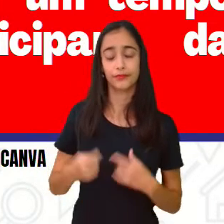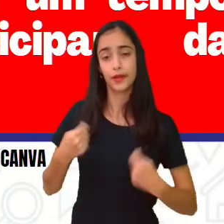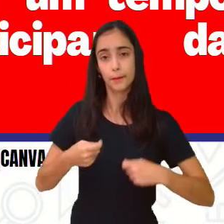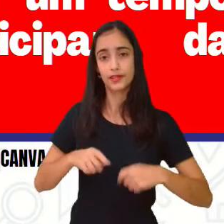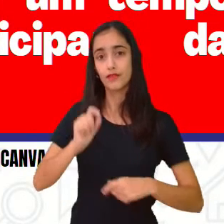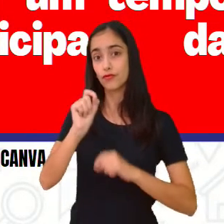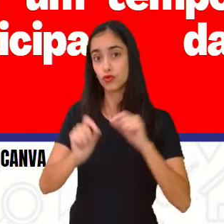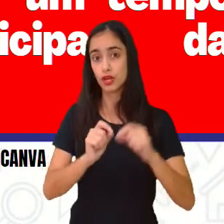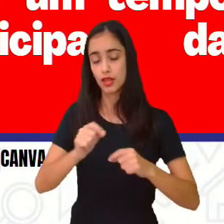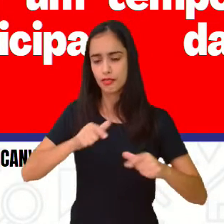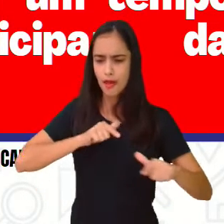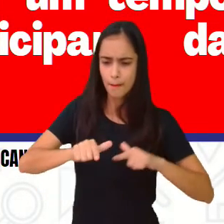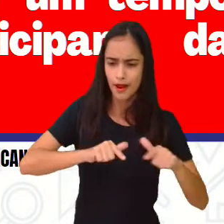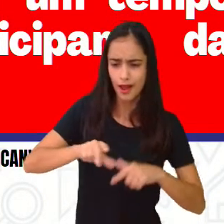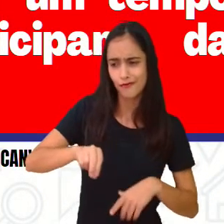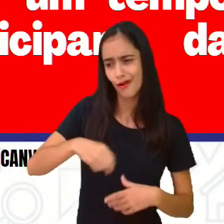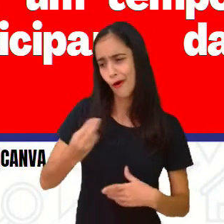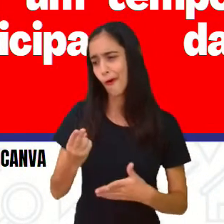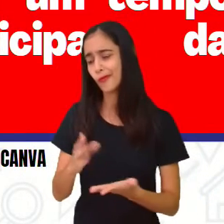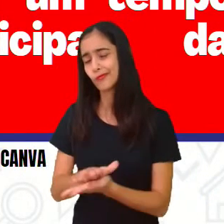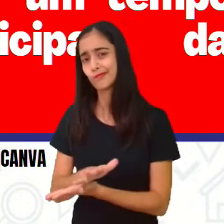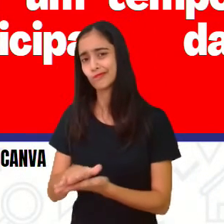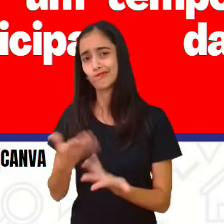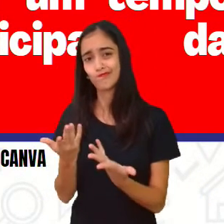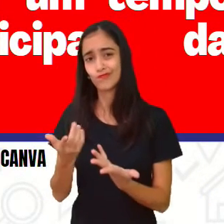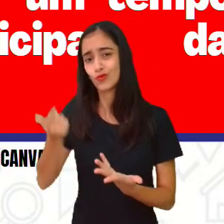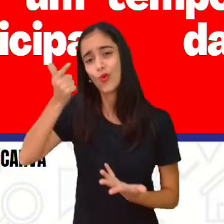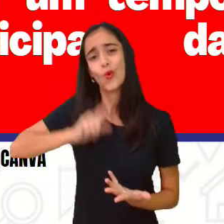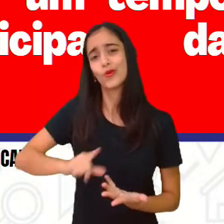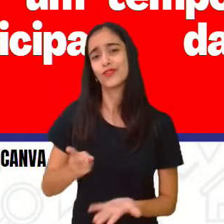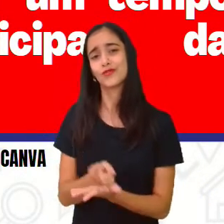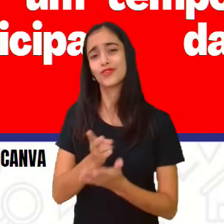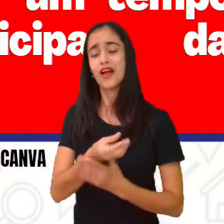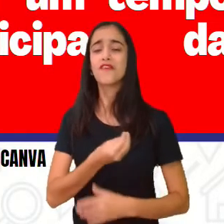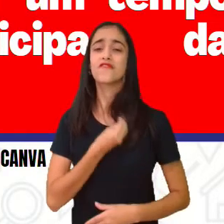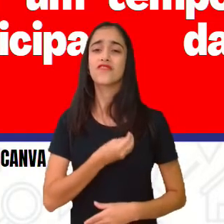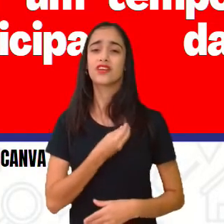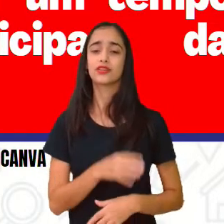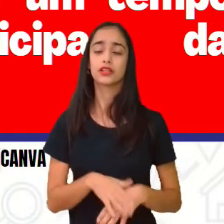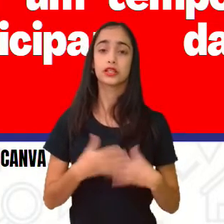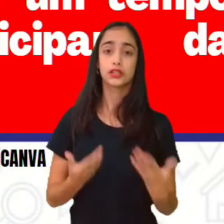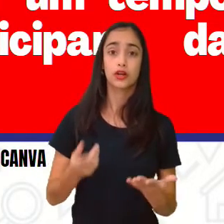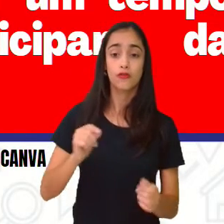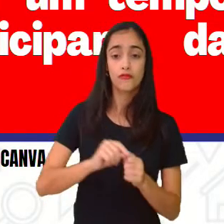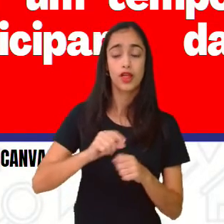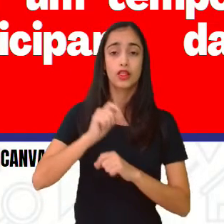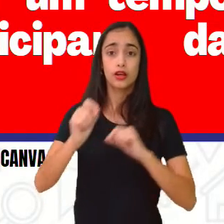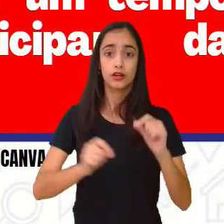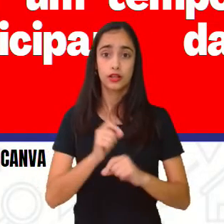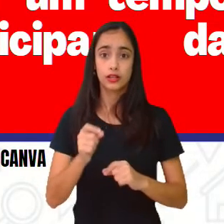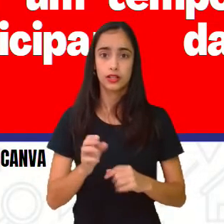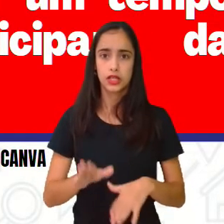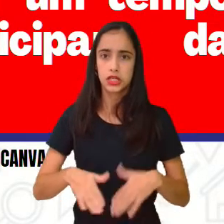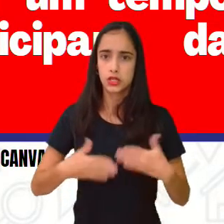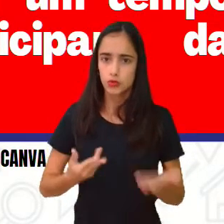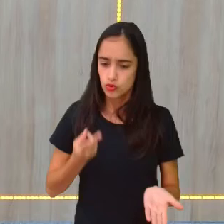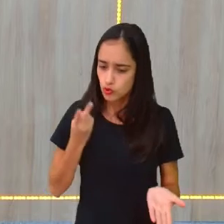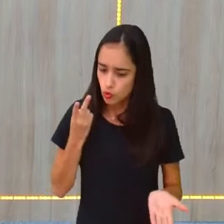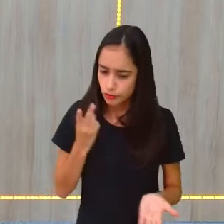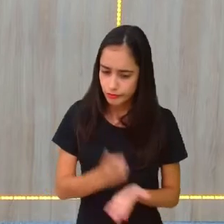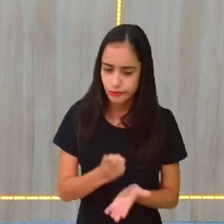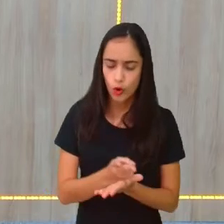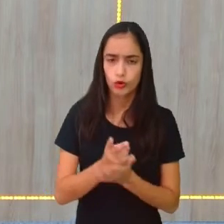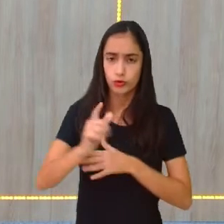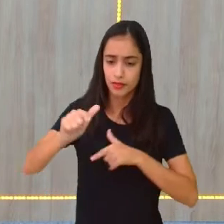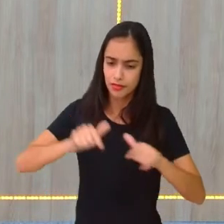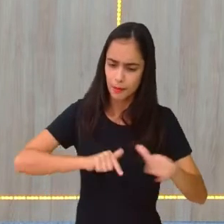se sustentava. Aí o que é que Péricles fez? Não, vamos incluir essa parcela. Enquanto ele estiver prestando serviço no tribunal, ele